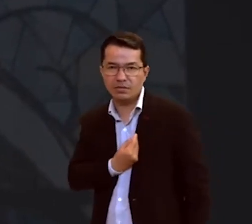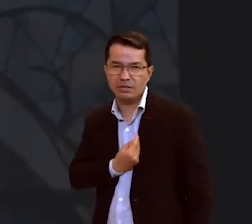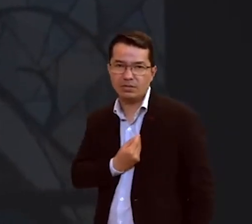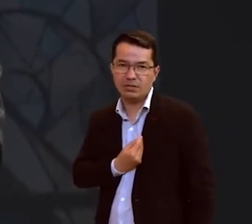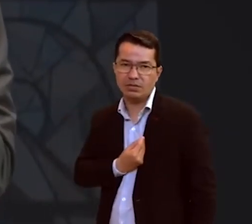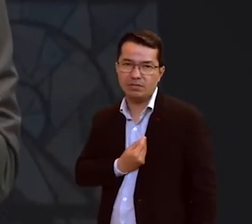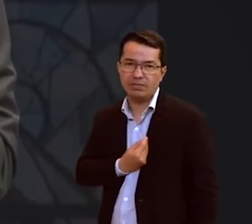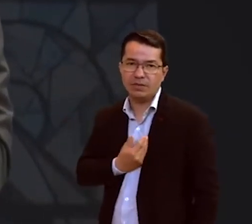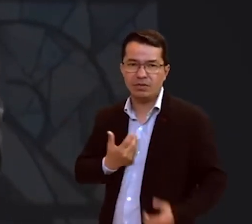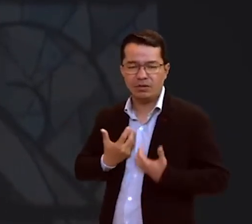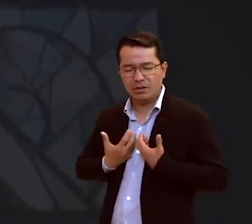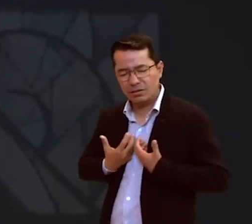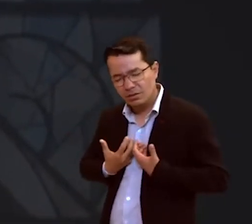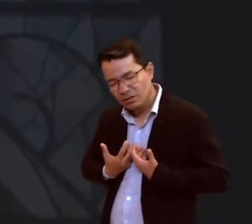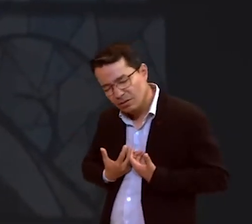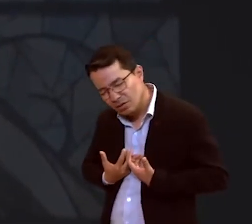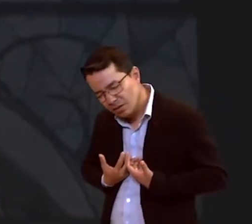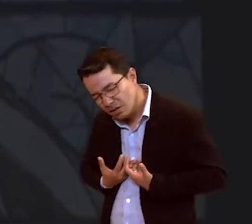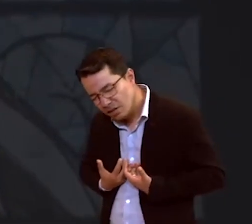teu coração.